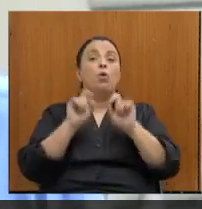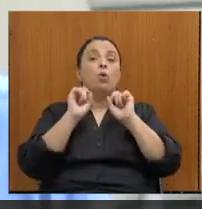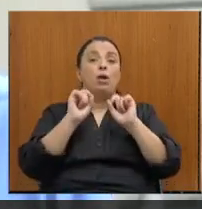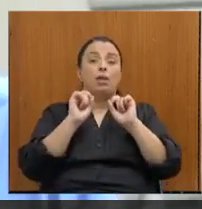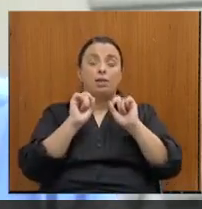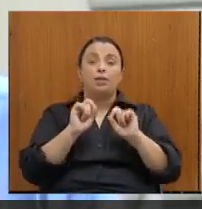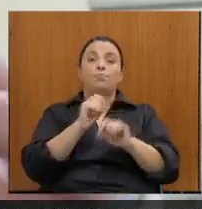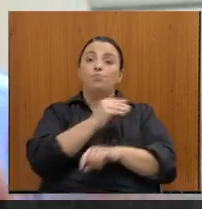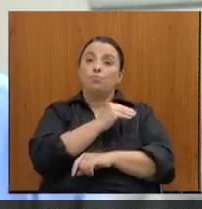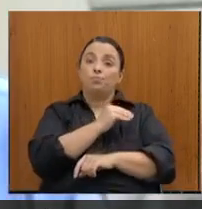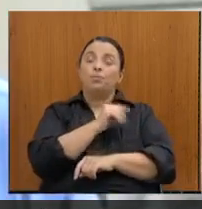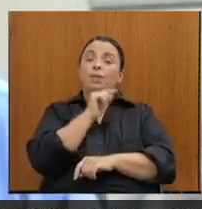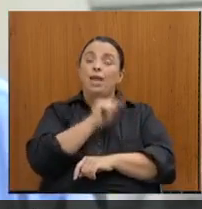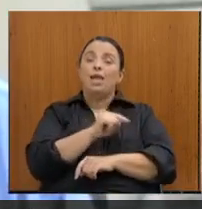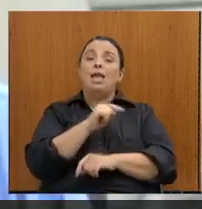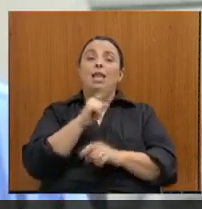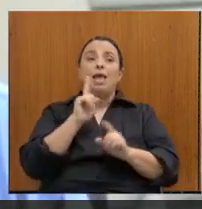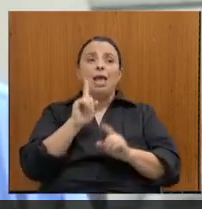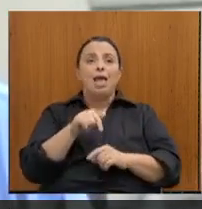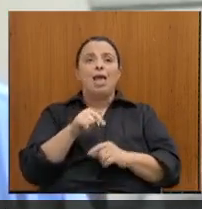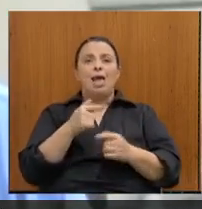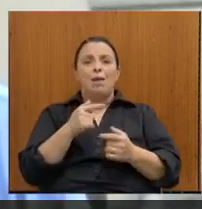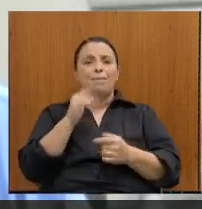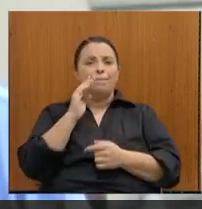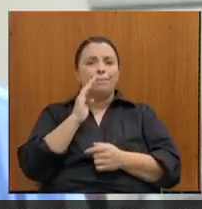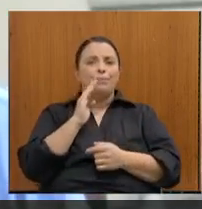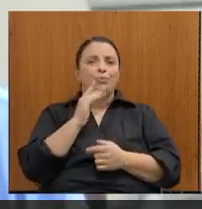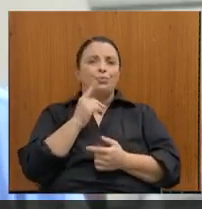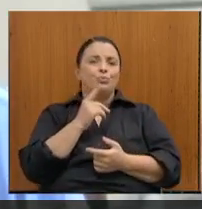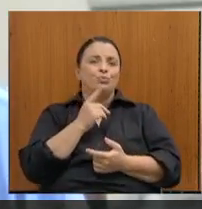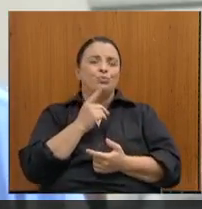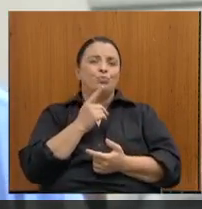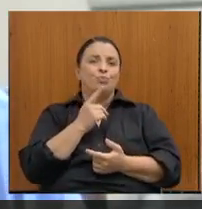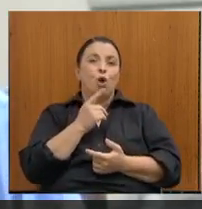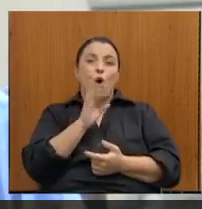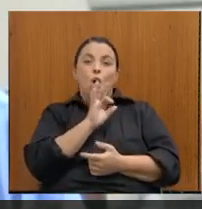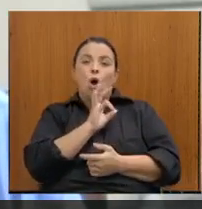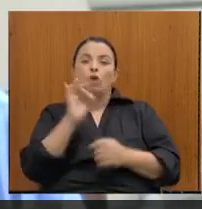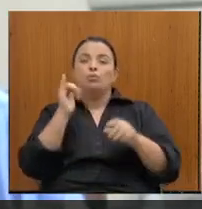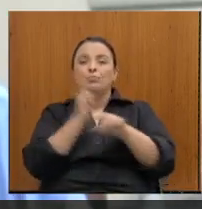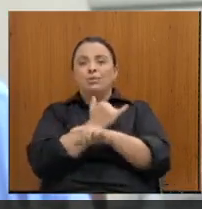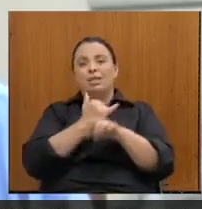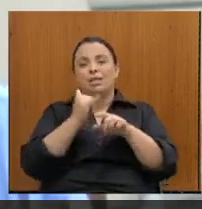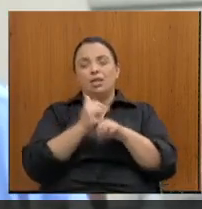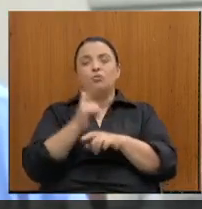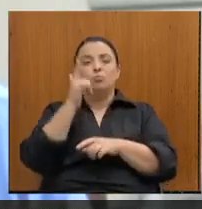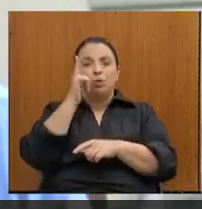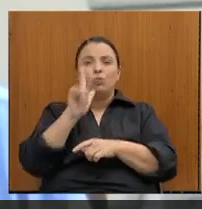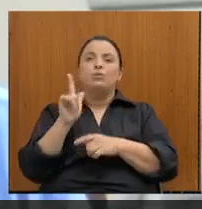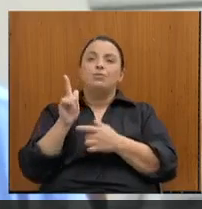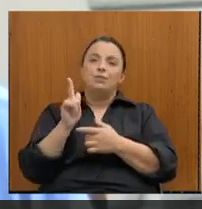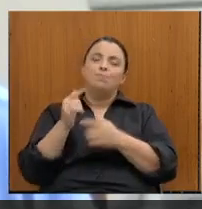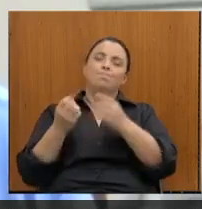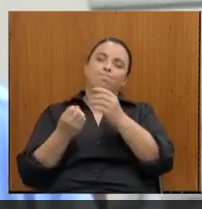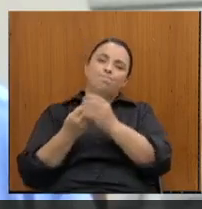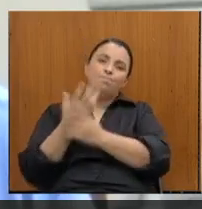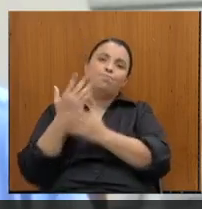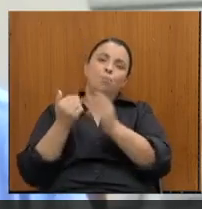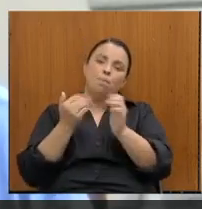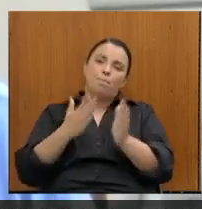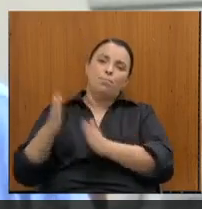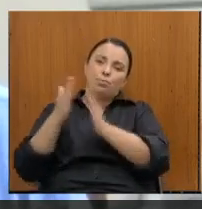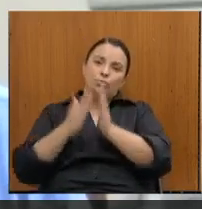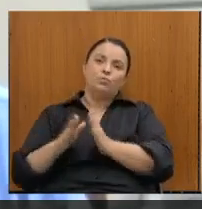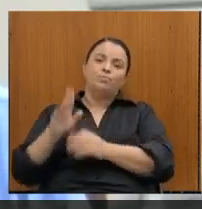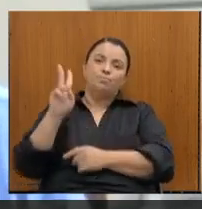como possibilidade protagonismo no Brasil então com essas as minhas ponderações agradecendo novamente o